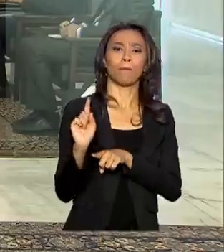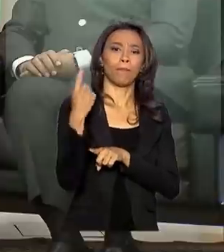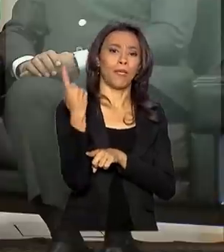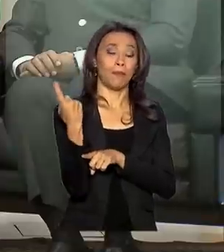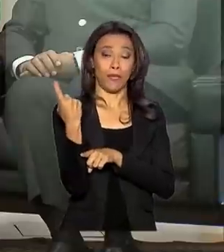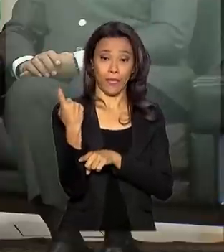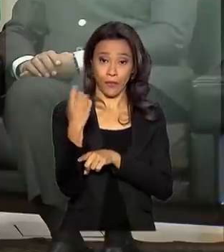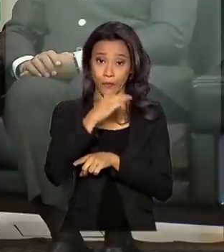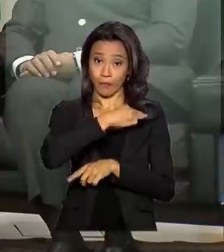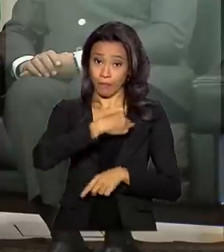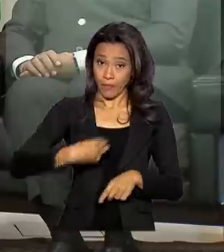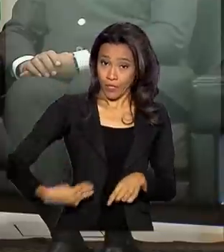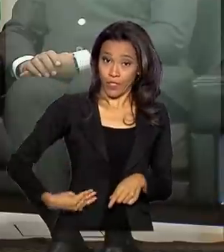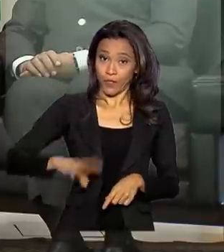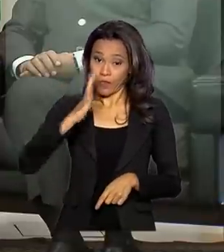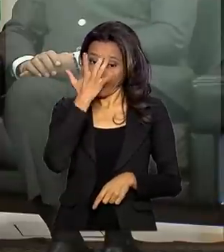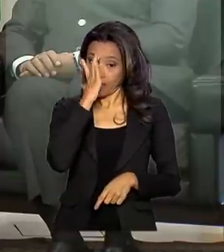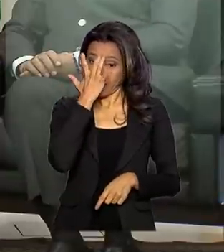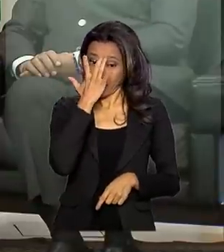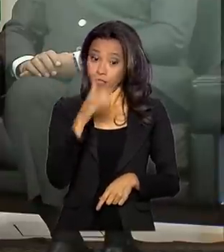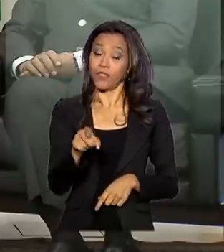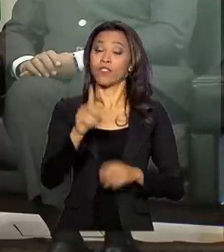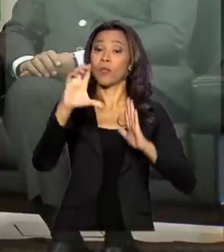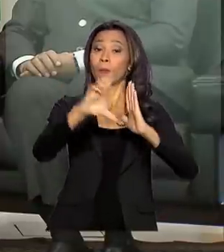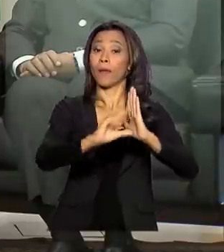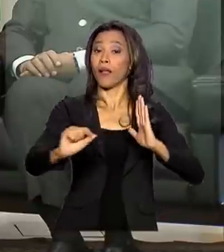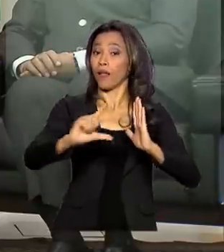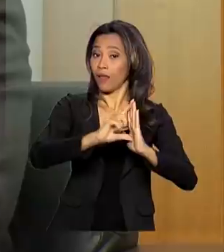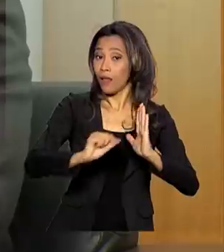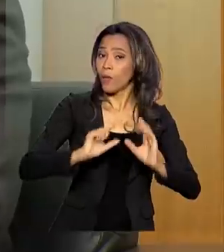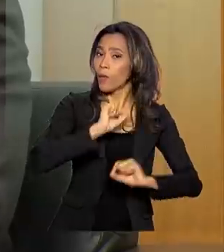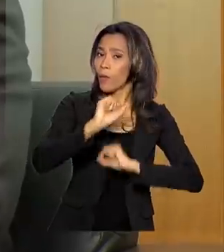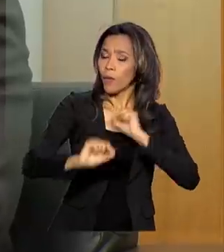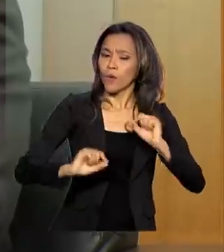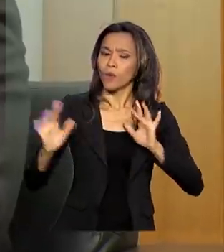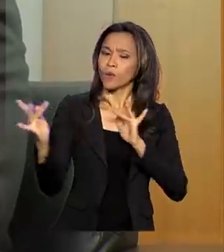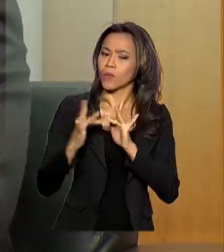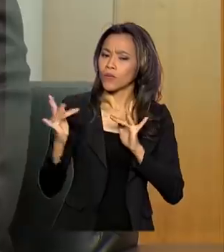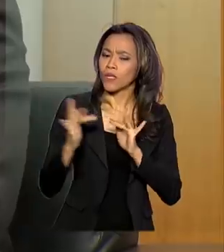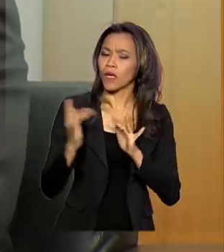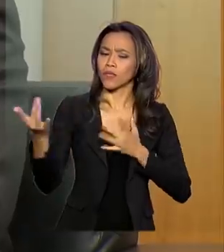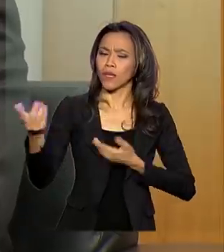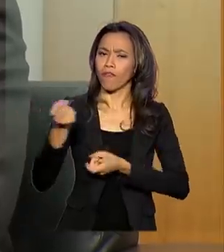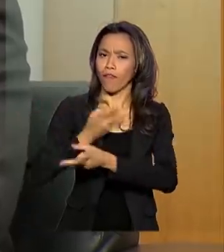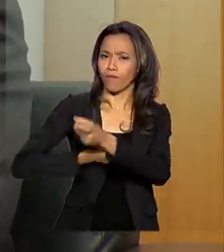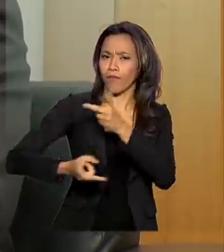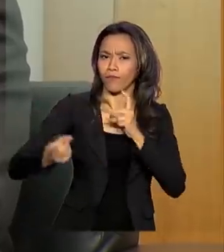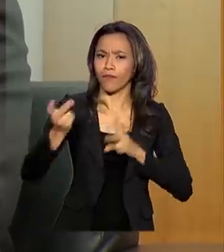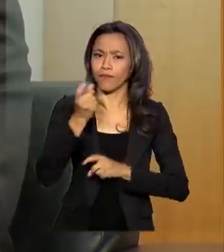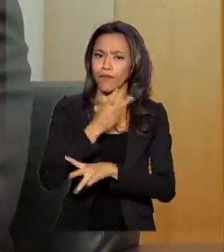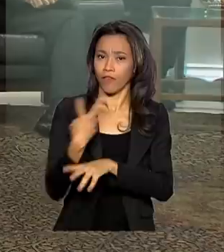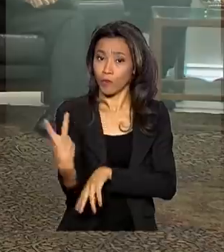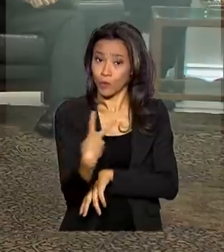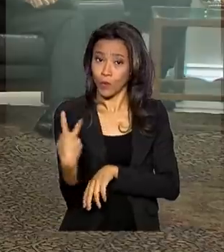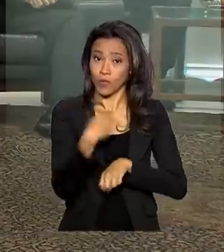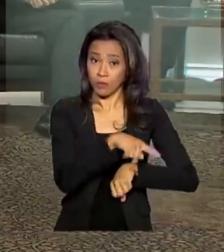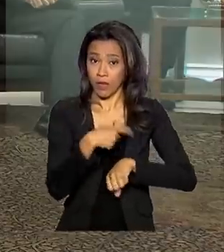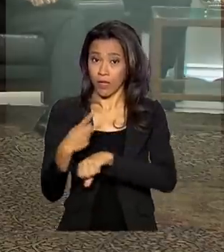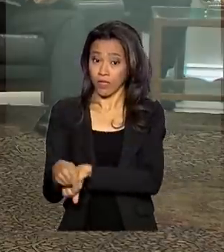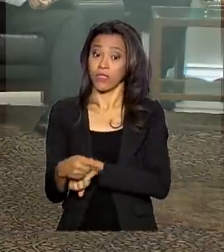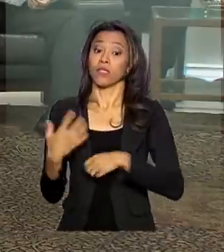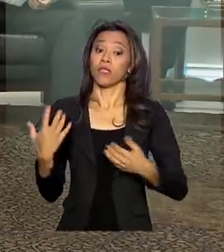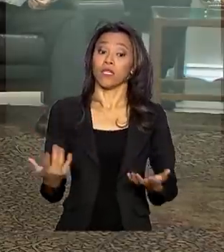narain da mode no palácio do planalto o encontro tratou das relações comerciais entre os dois países e o